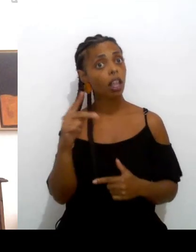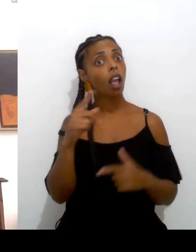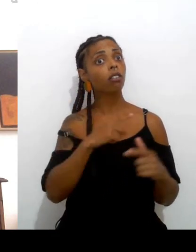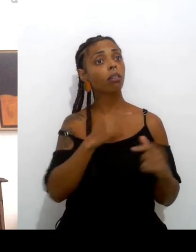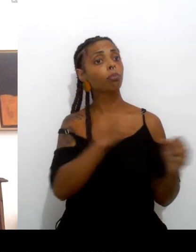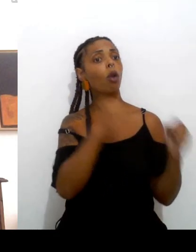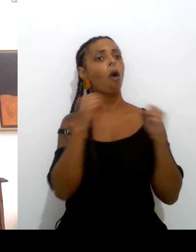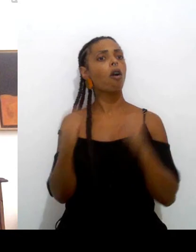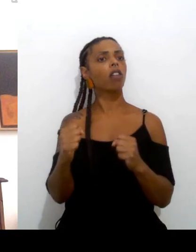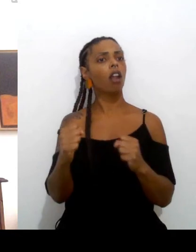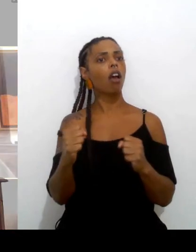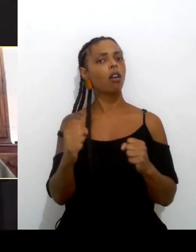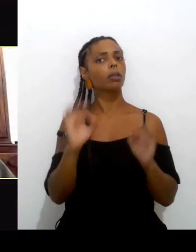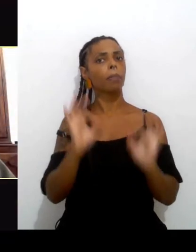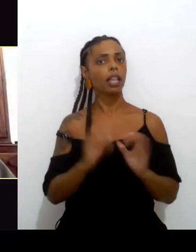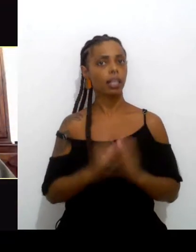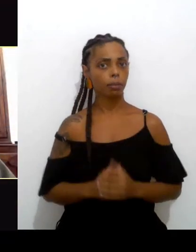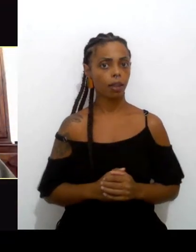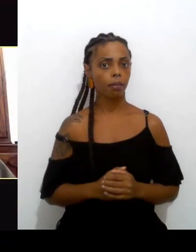muito muito potente